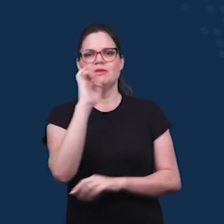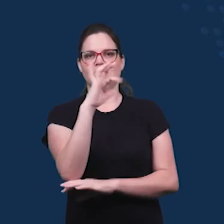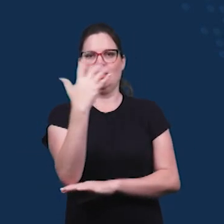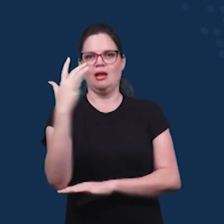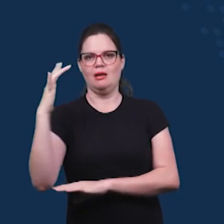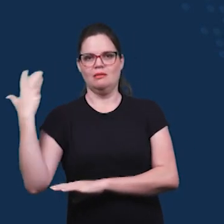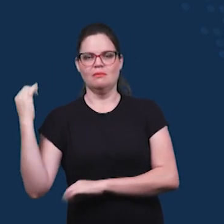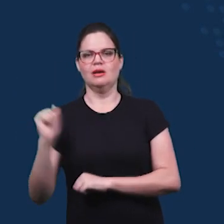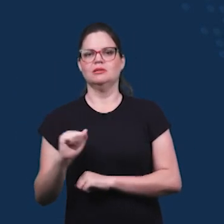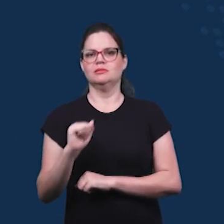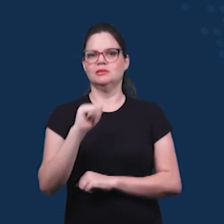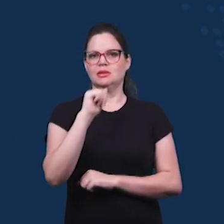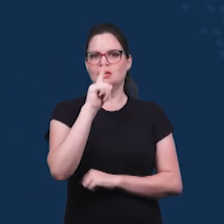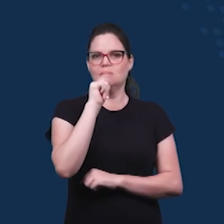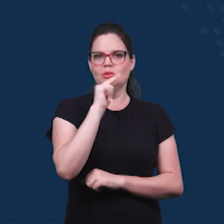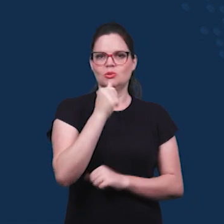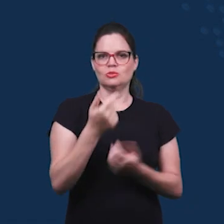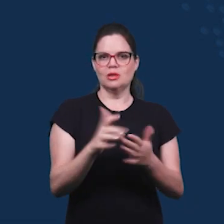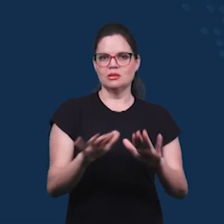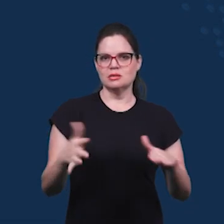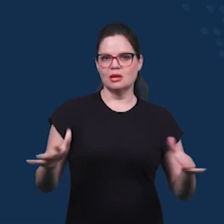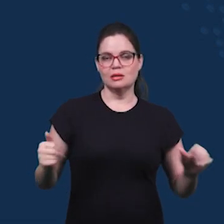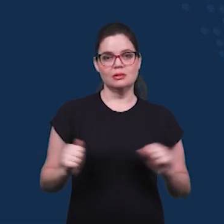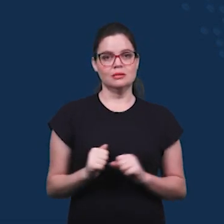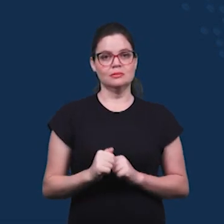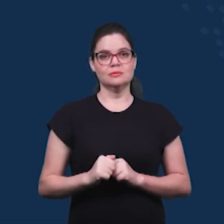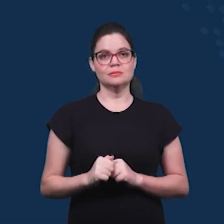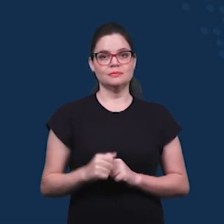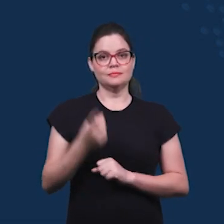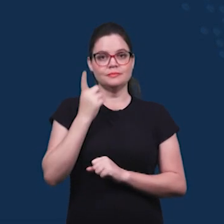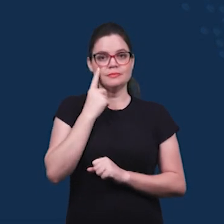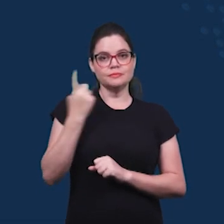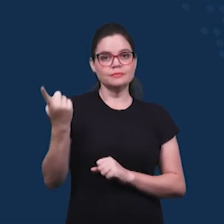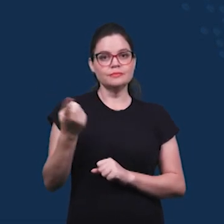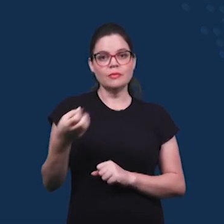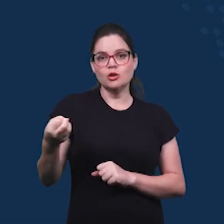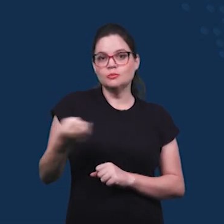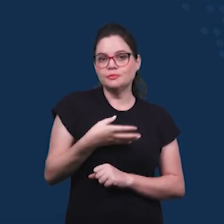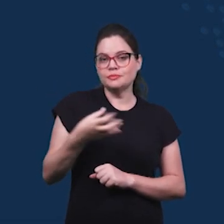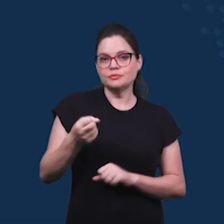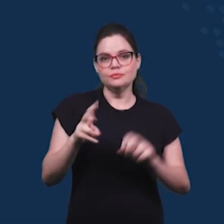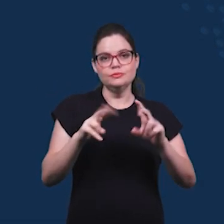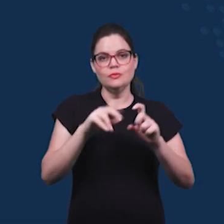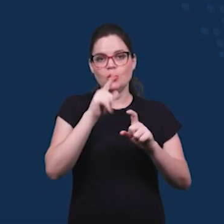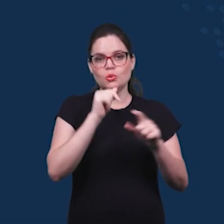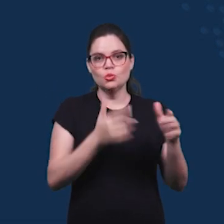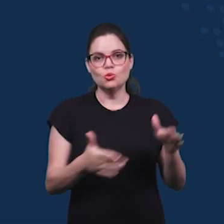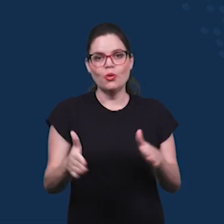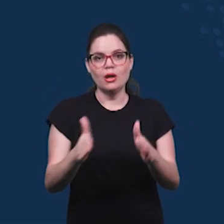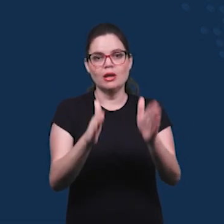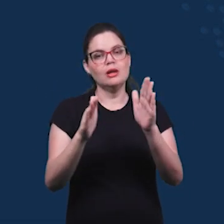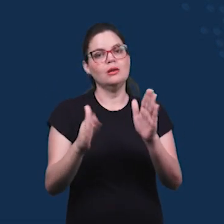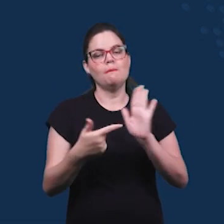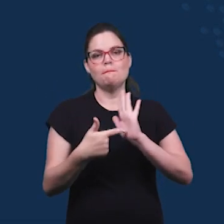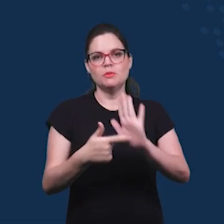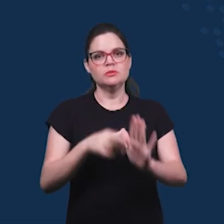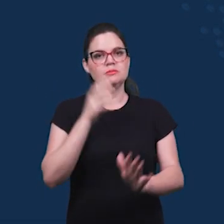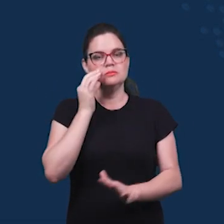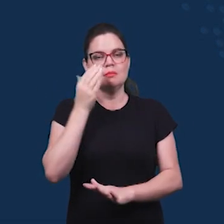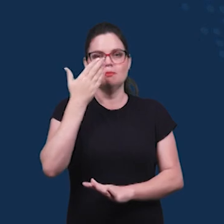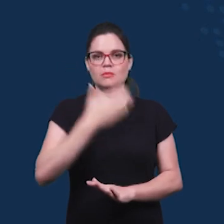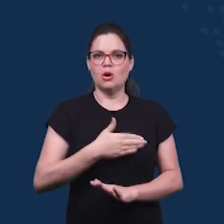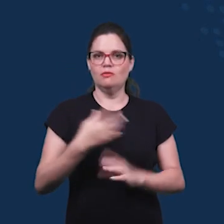mais recente. Agora nós estamos vendo reportagens muito recentes com relação a esses sinais, mostrando que as